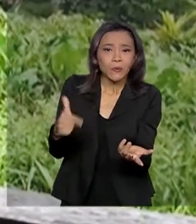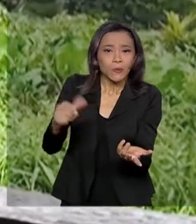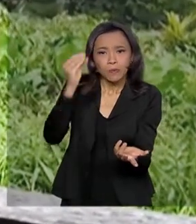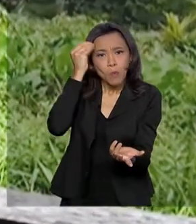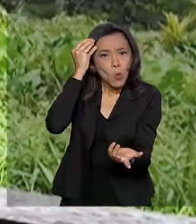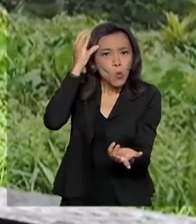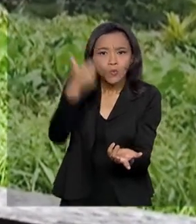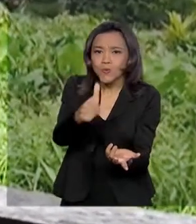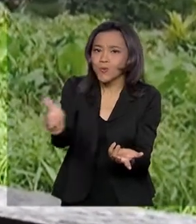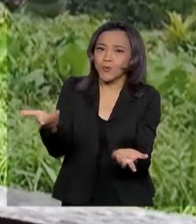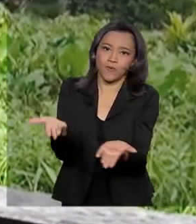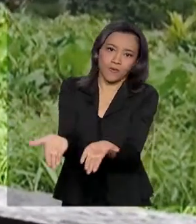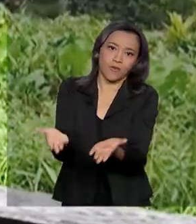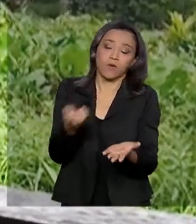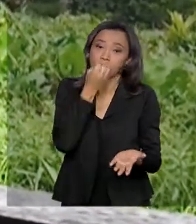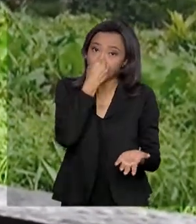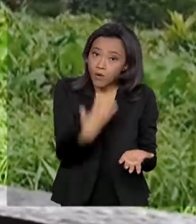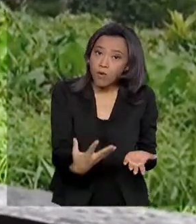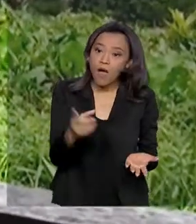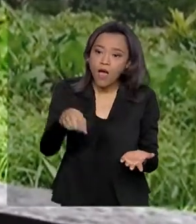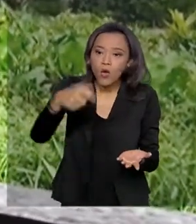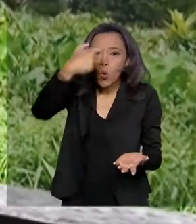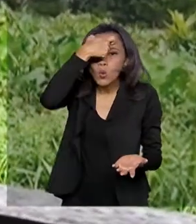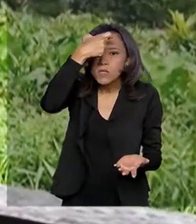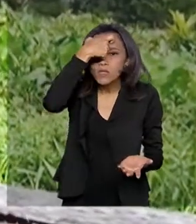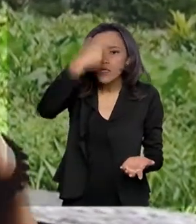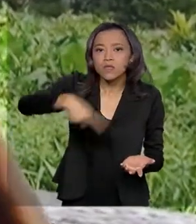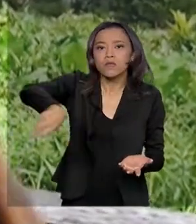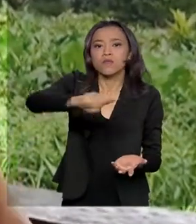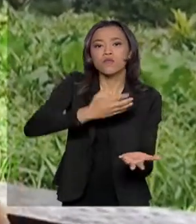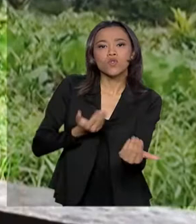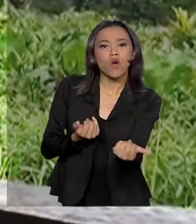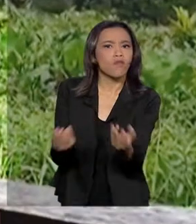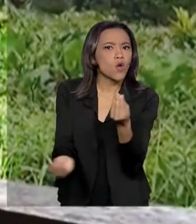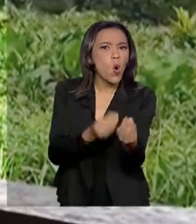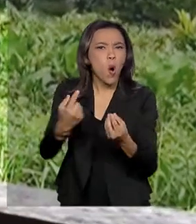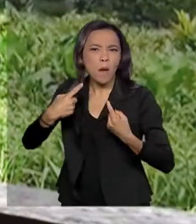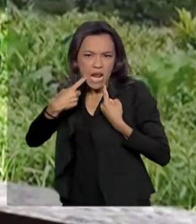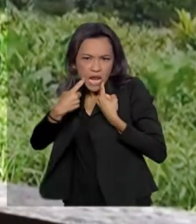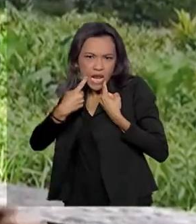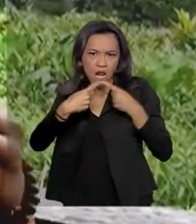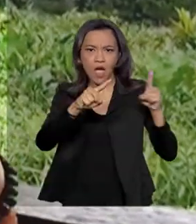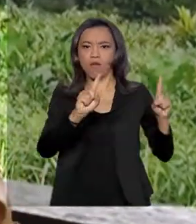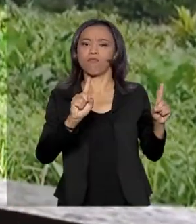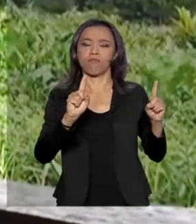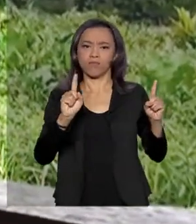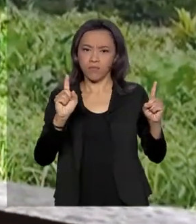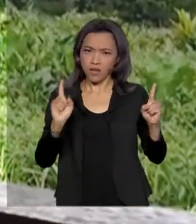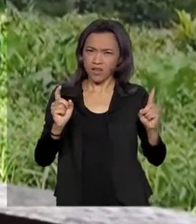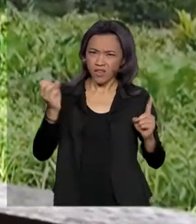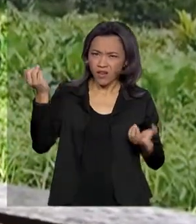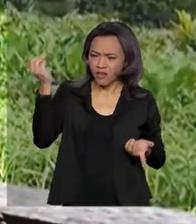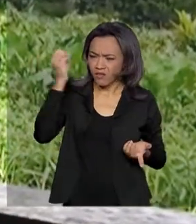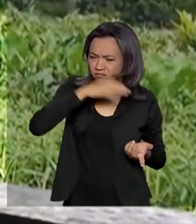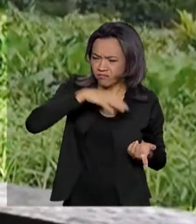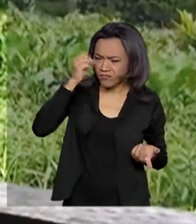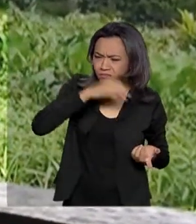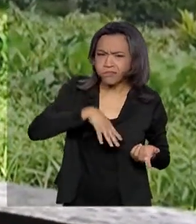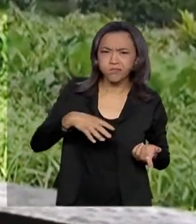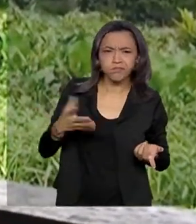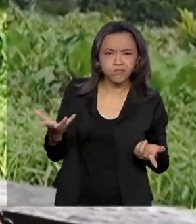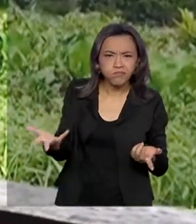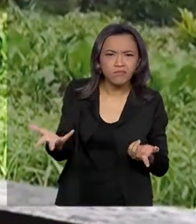situação. O bom é conscientizar os jovens de como fazer a denúncia. Exploração sexual, gente, é